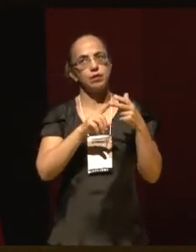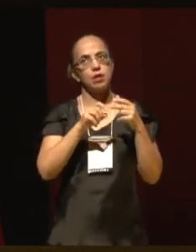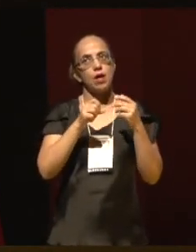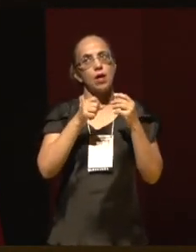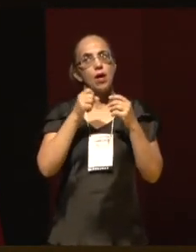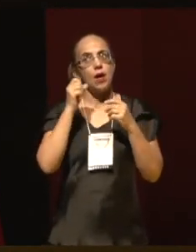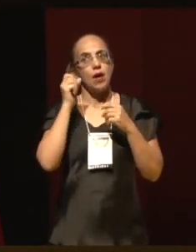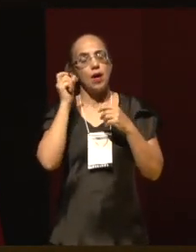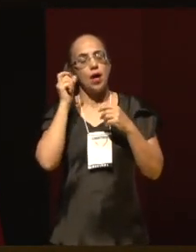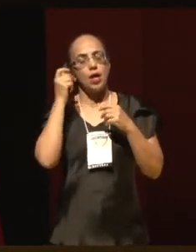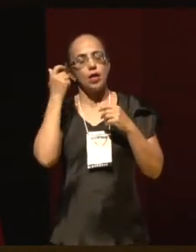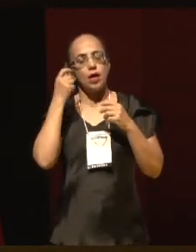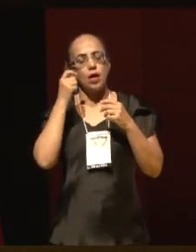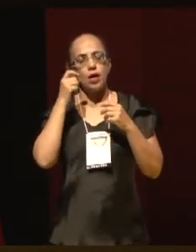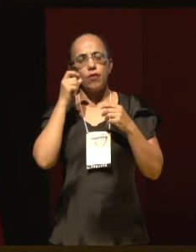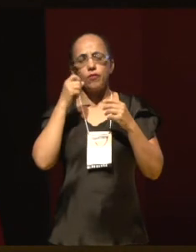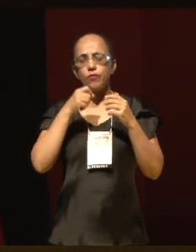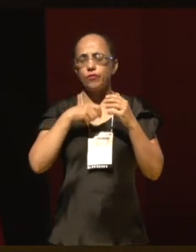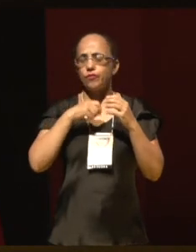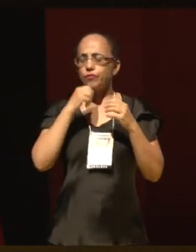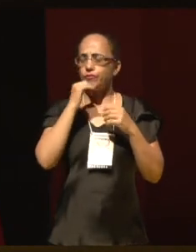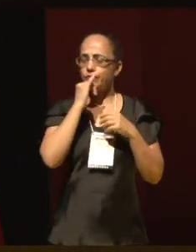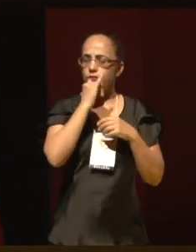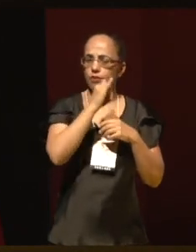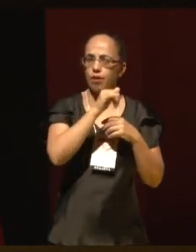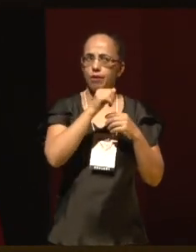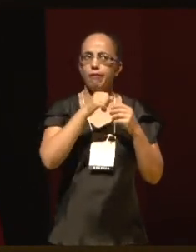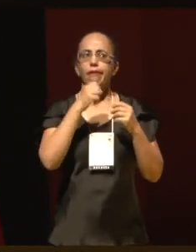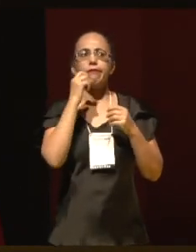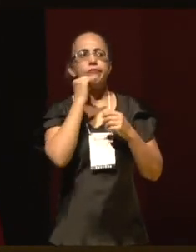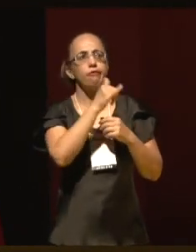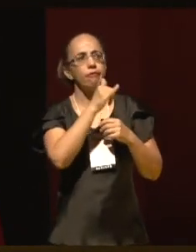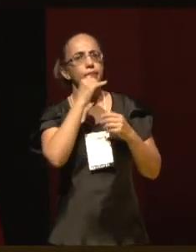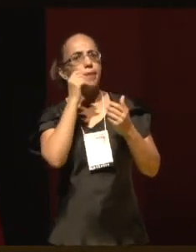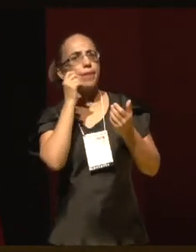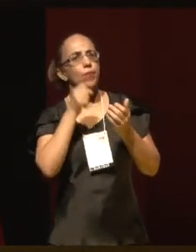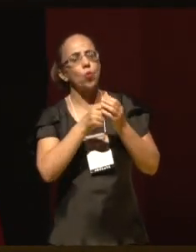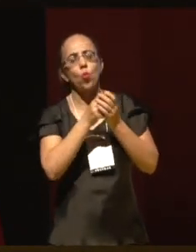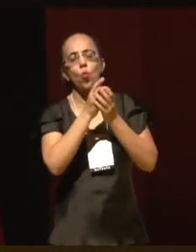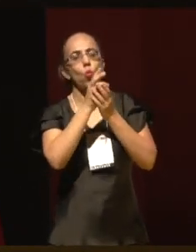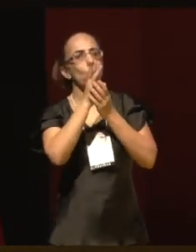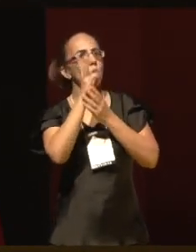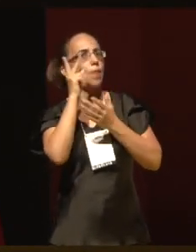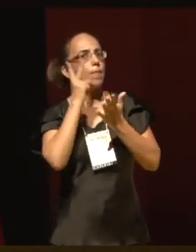a mentira antes de falar com a pessoa que vai dizer a mentira.